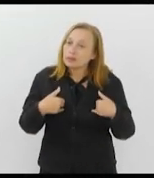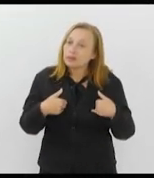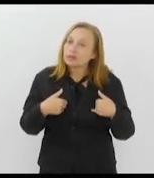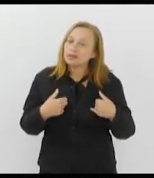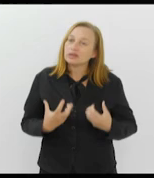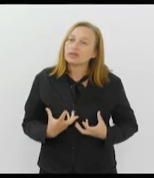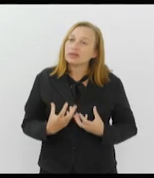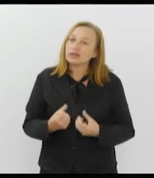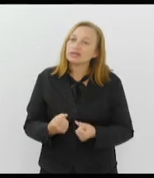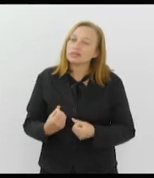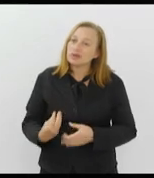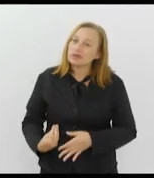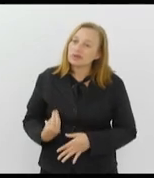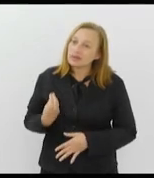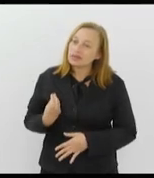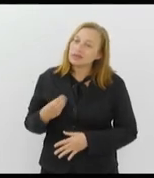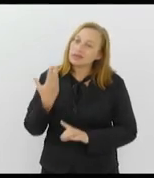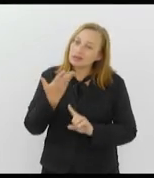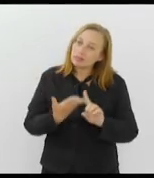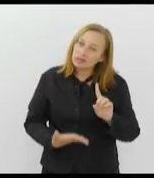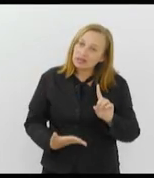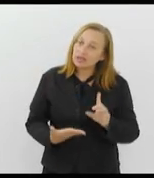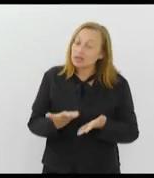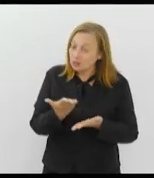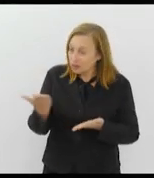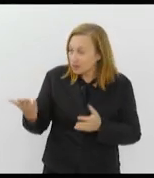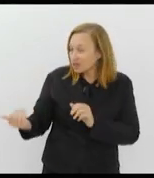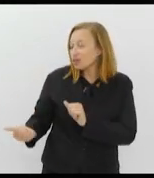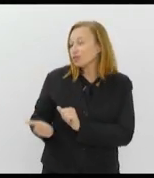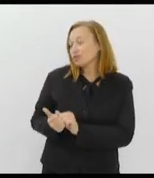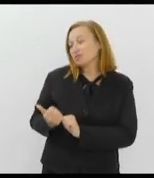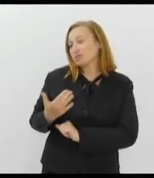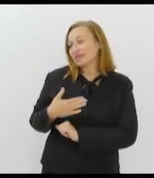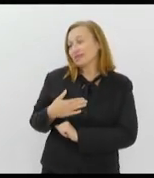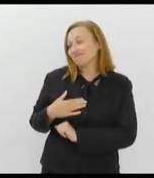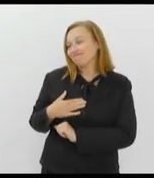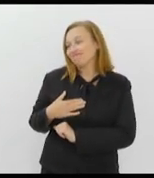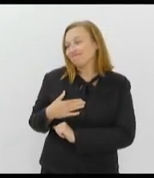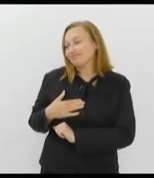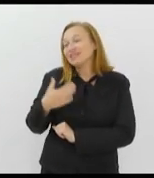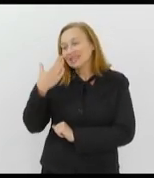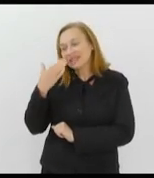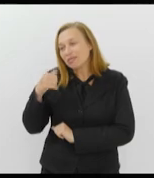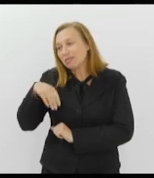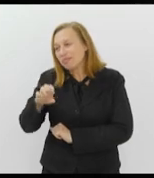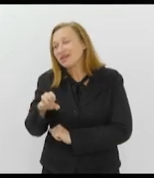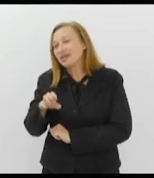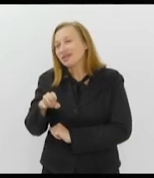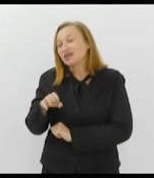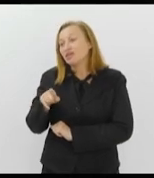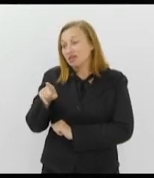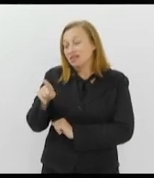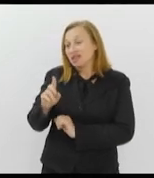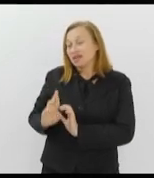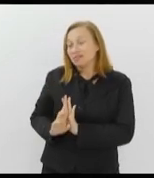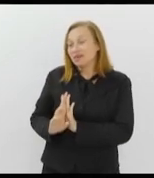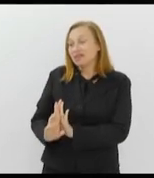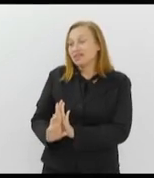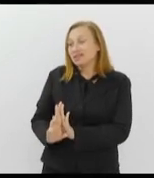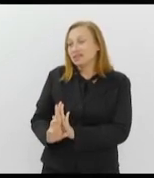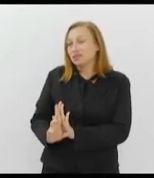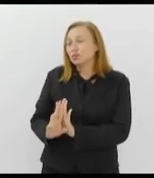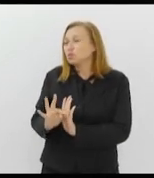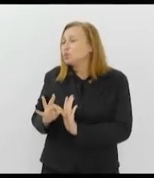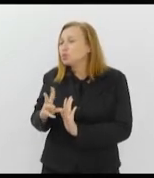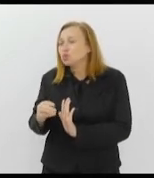receber em vida essa homenagem e você está aqui ao meu lado. Então saiba, mãe, que você representa tudo e